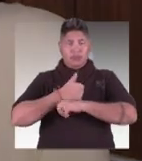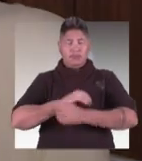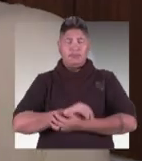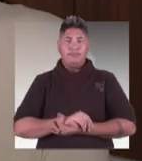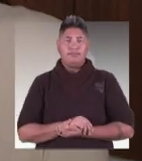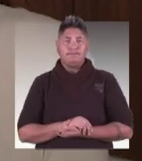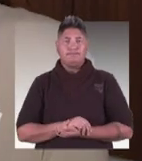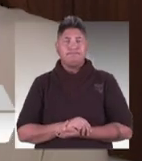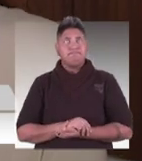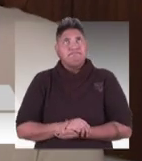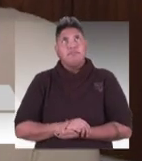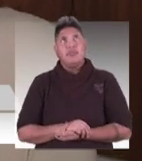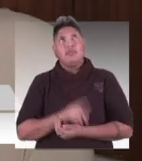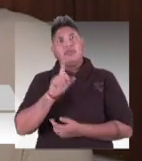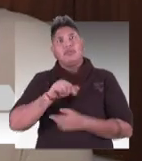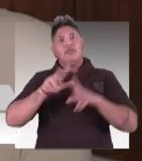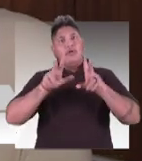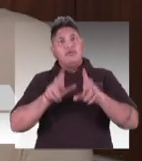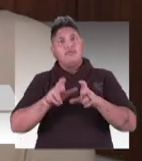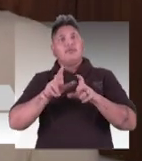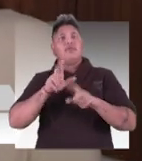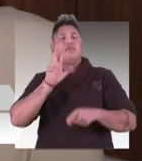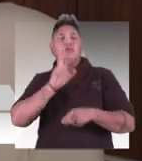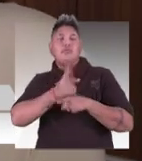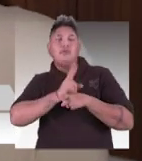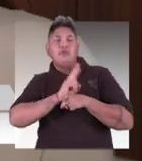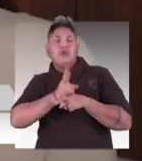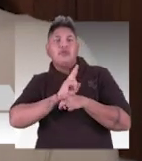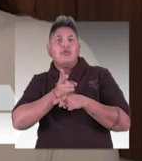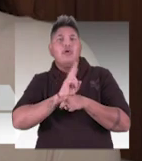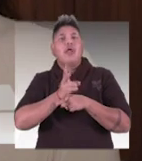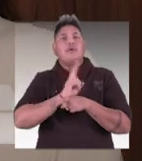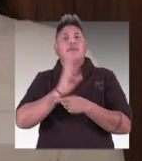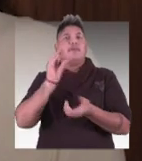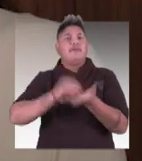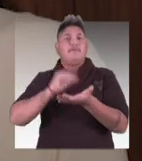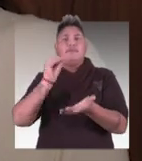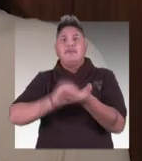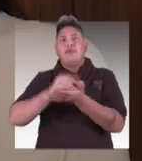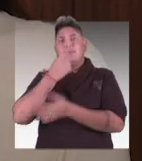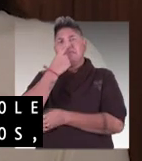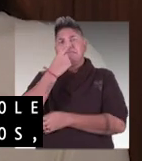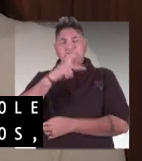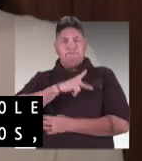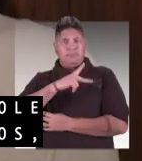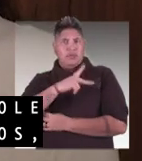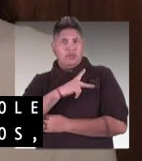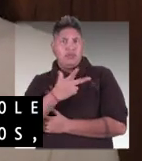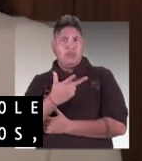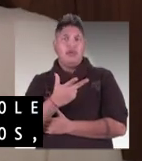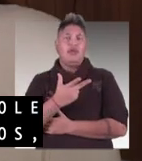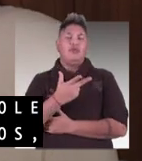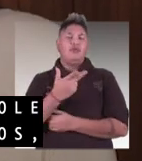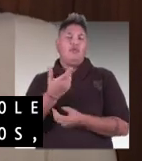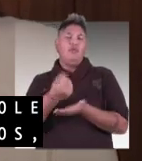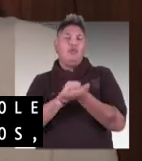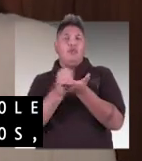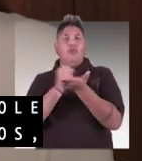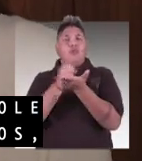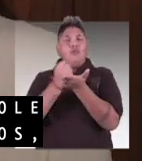Desde questões relacionadas ao monitoramento eletrônico e à invasão de privacidade, em função do controle de